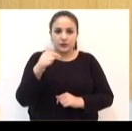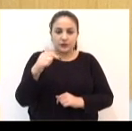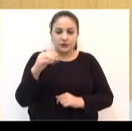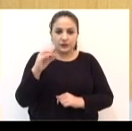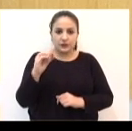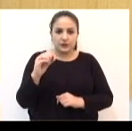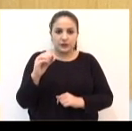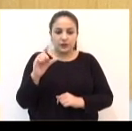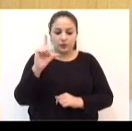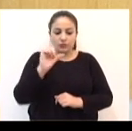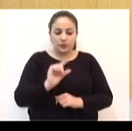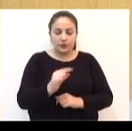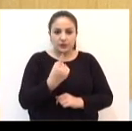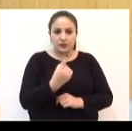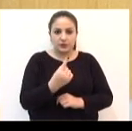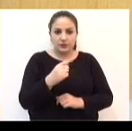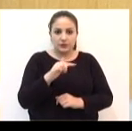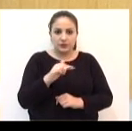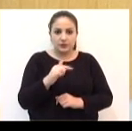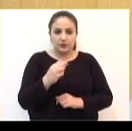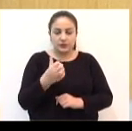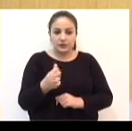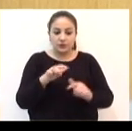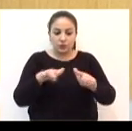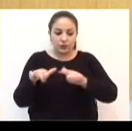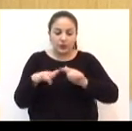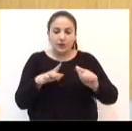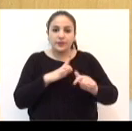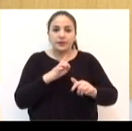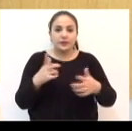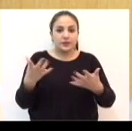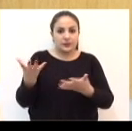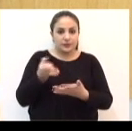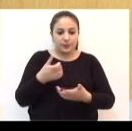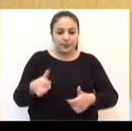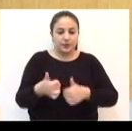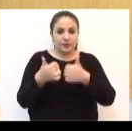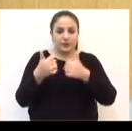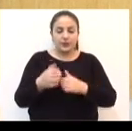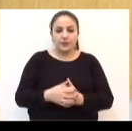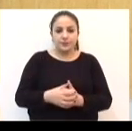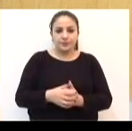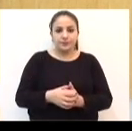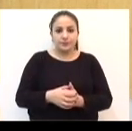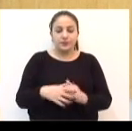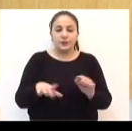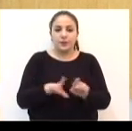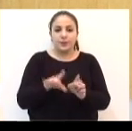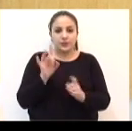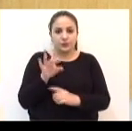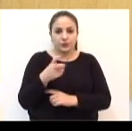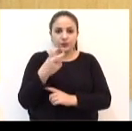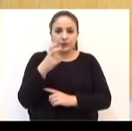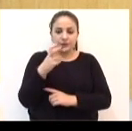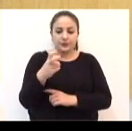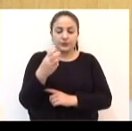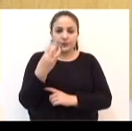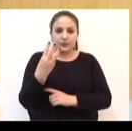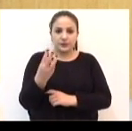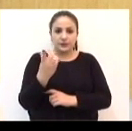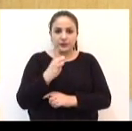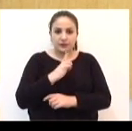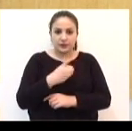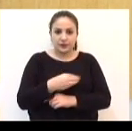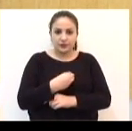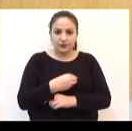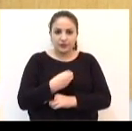para 176 locais que receberão melhorias. Além disso, apenas 53 estariam na